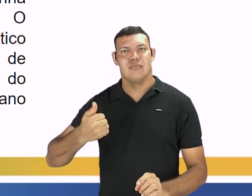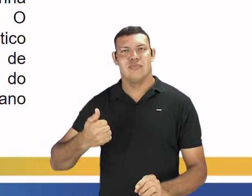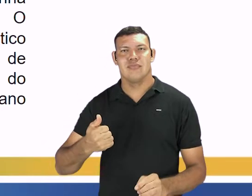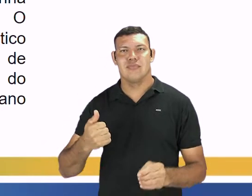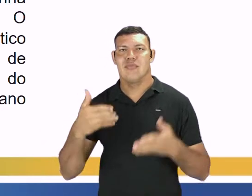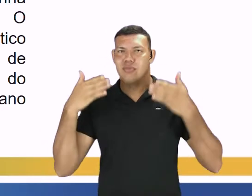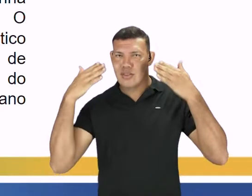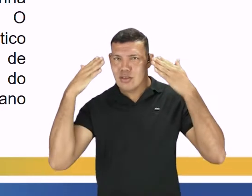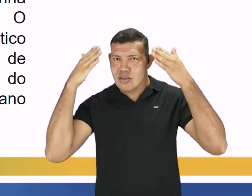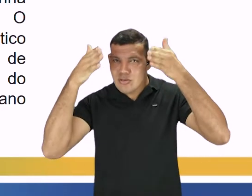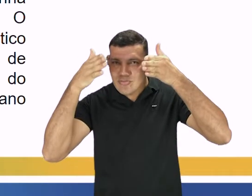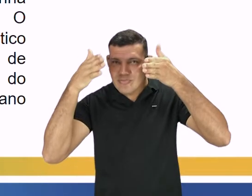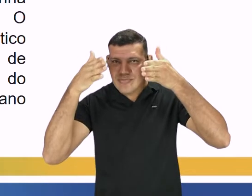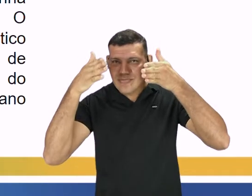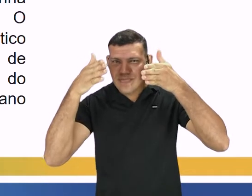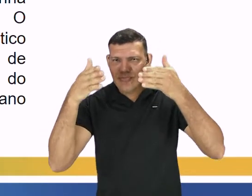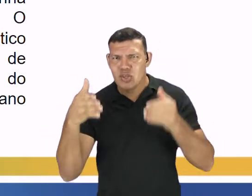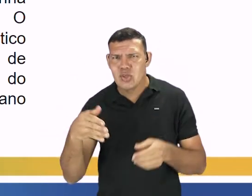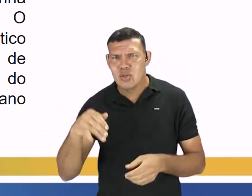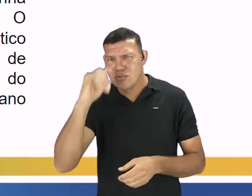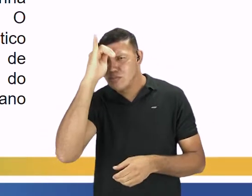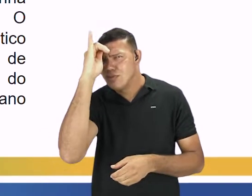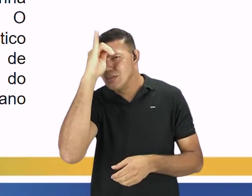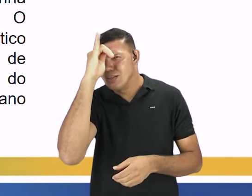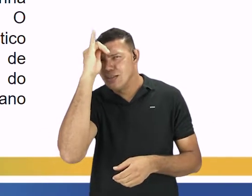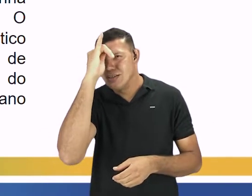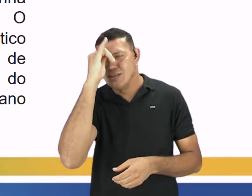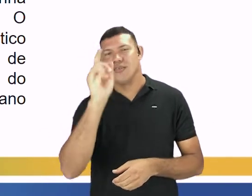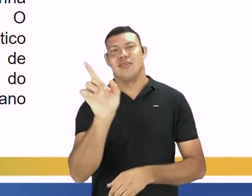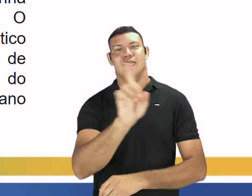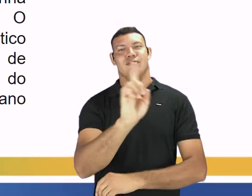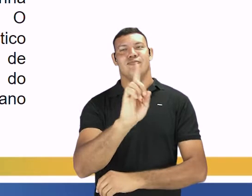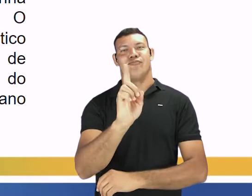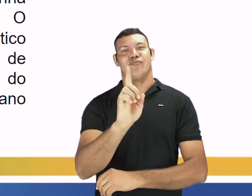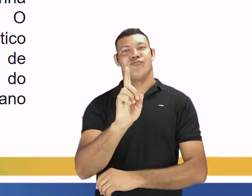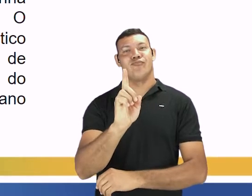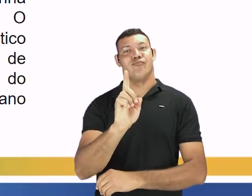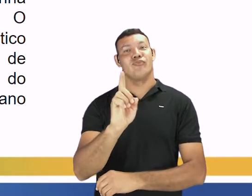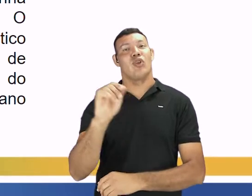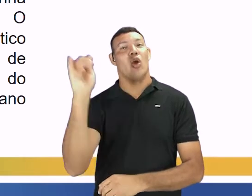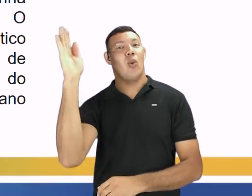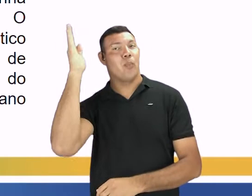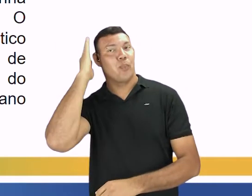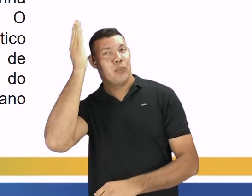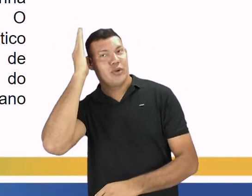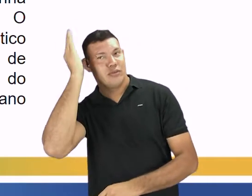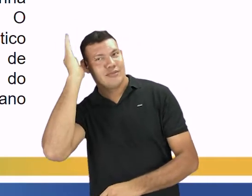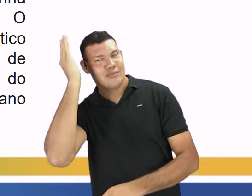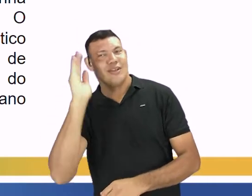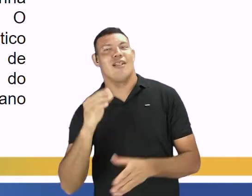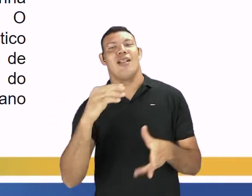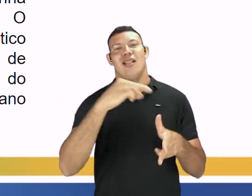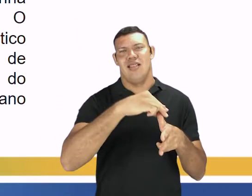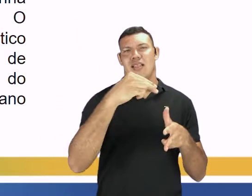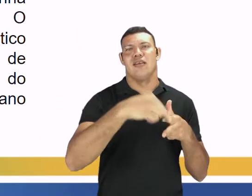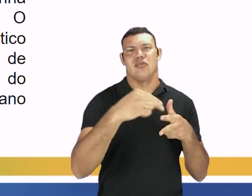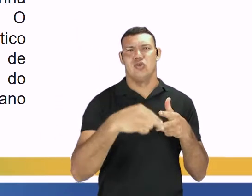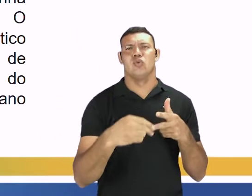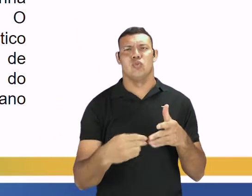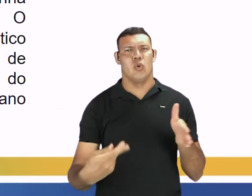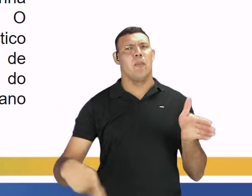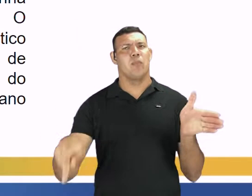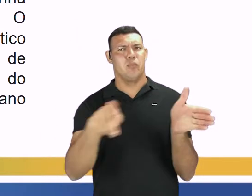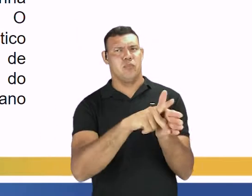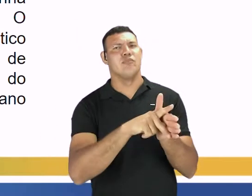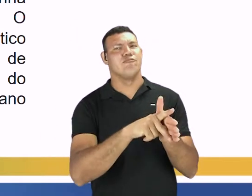Besta? Ele não, é o Zé Burro. Essa imagem é muito significativa, ela já caiu no Enem para discutir essa